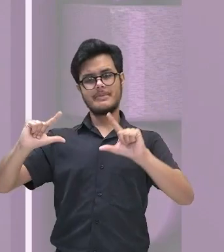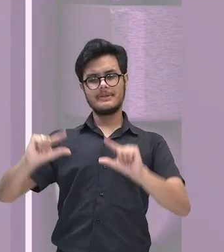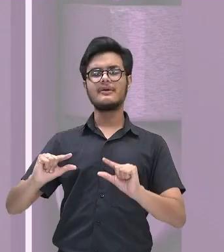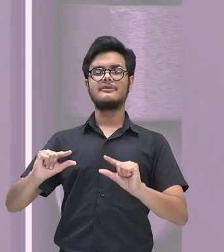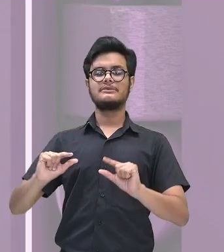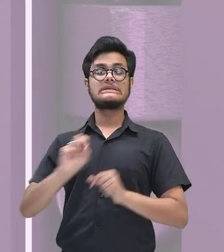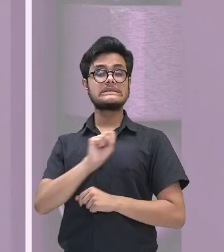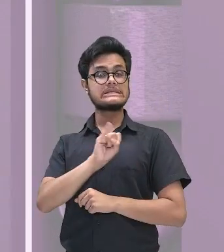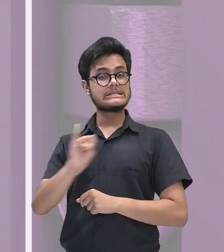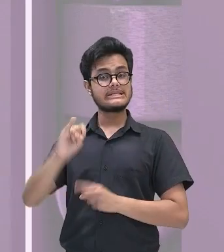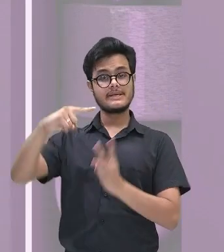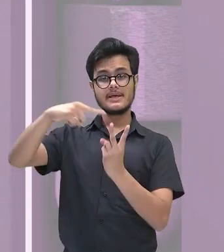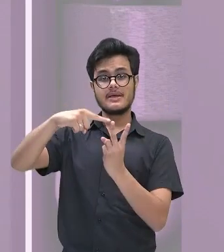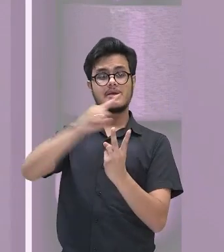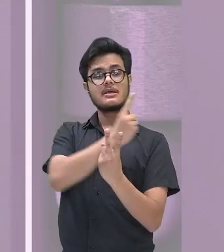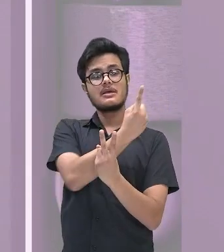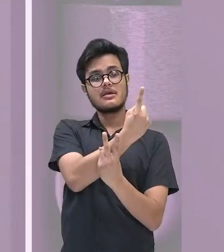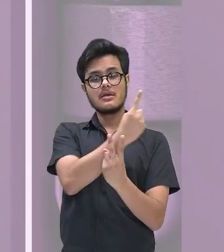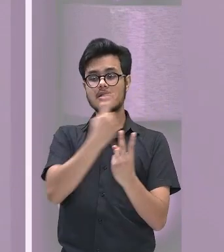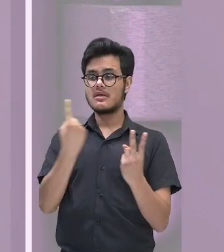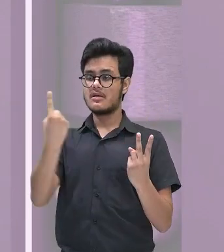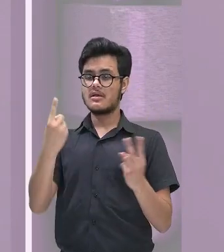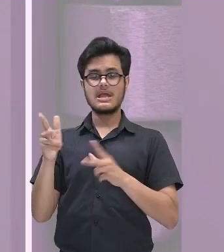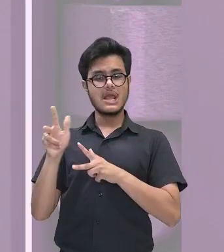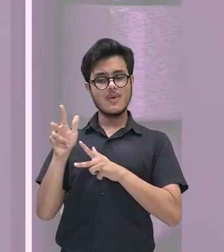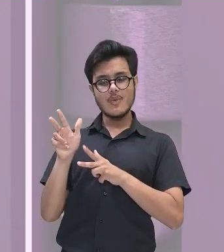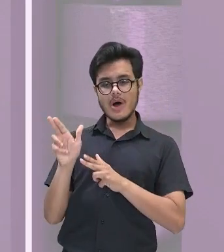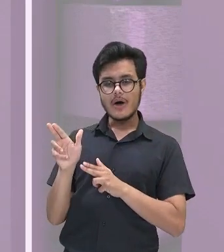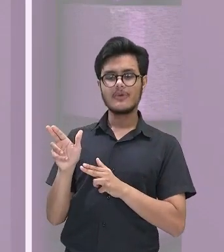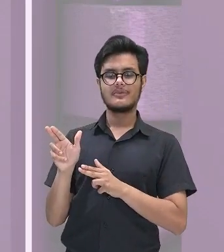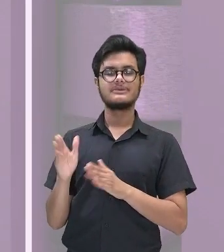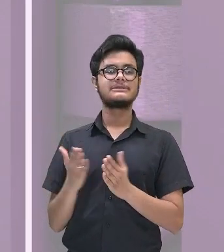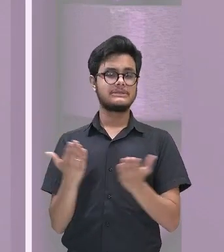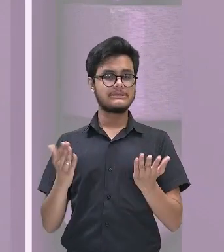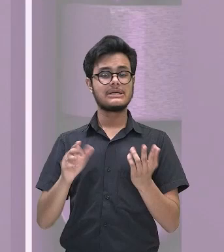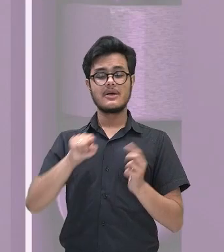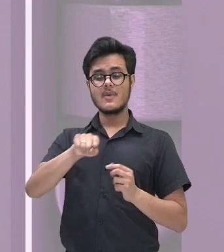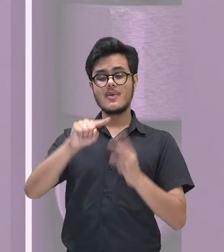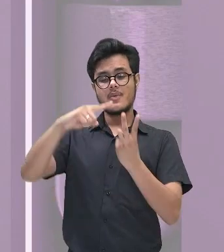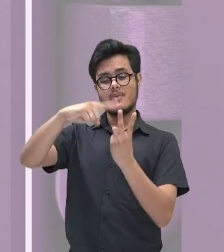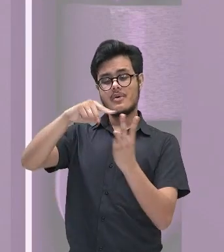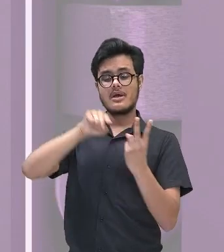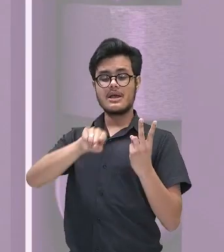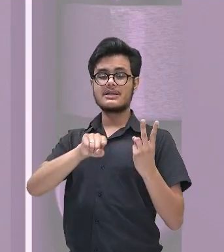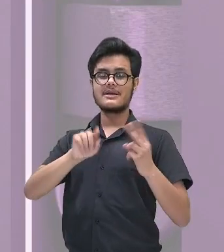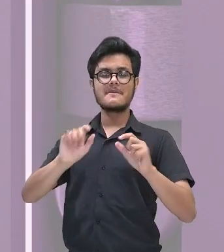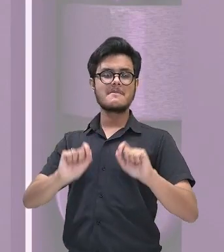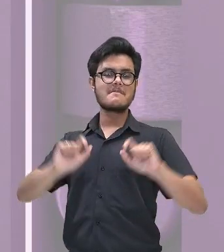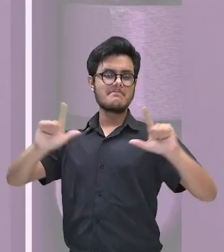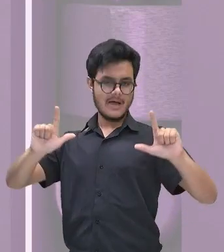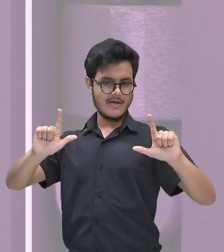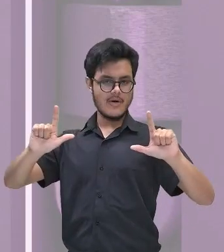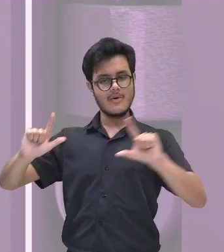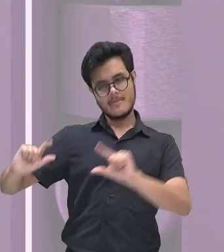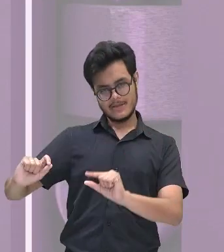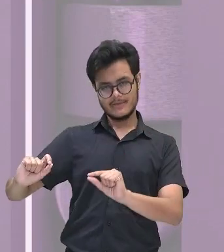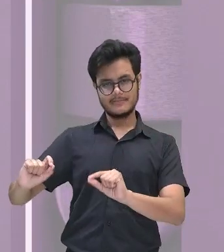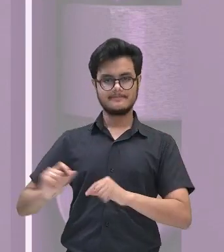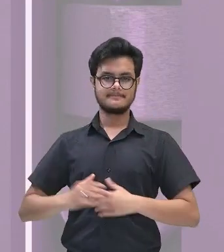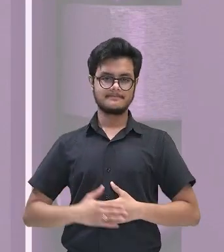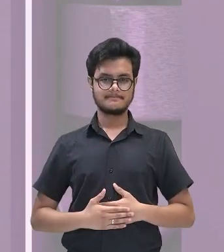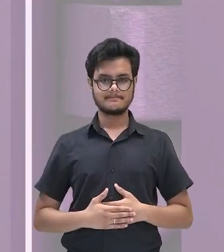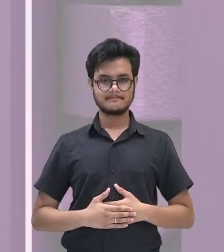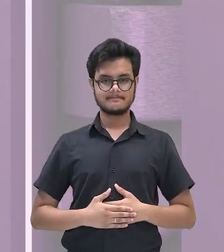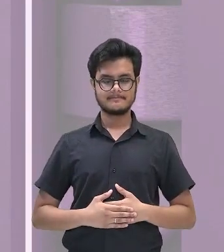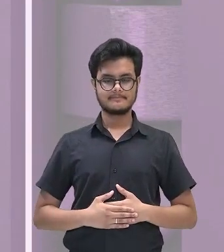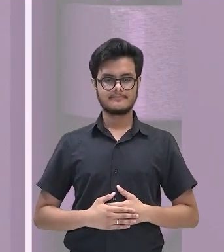Se o índice dos nossos radicais forem iguais, o nosso radicando é quem vai me dizer qual é o número maior e qual é o número